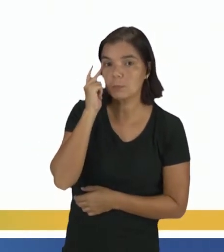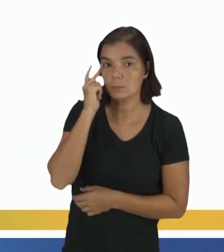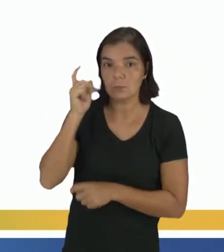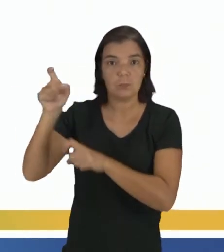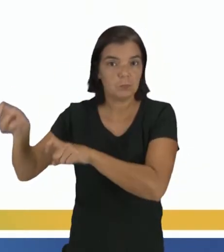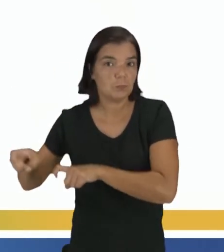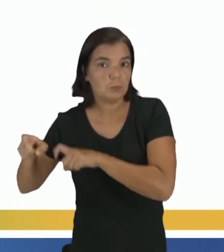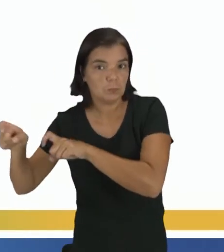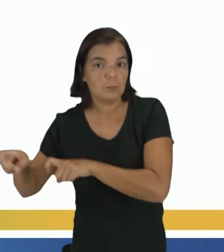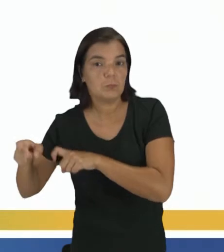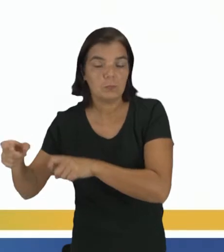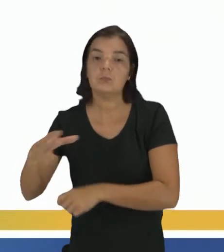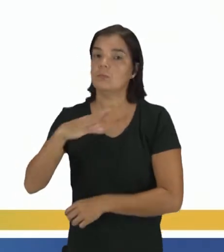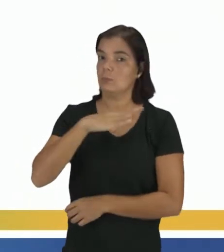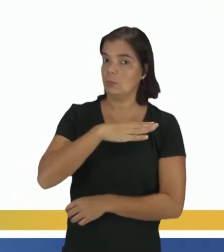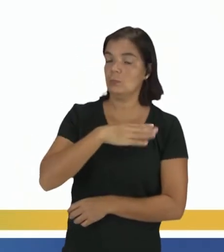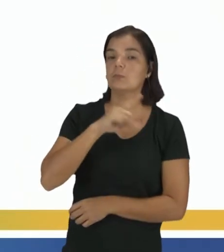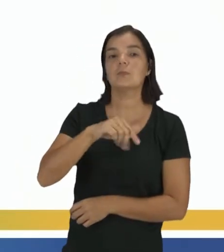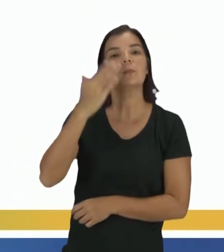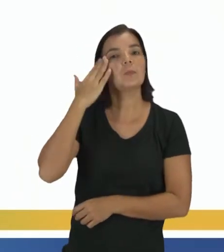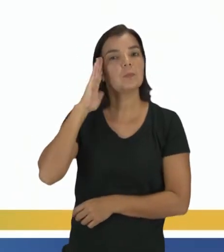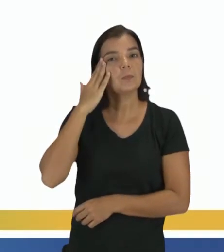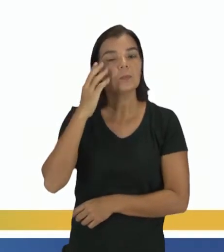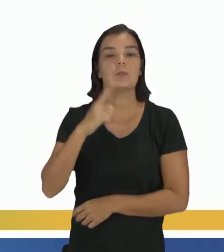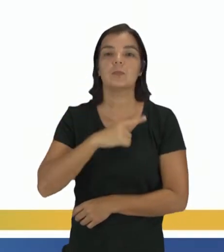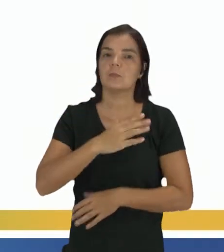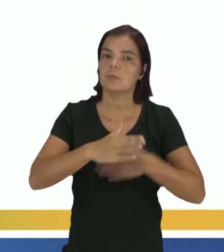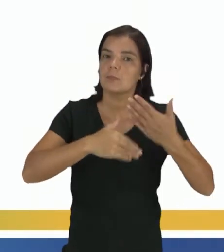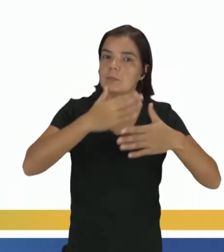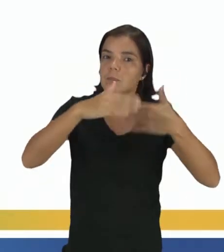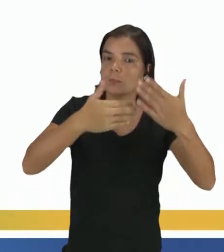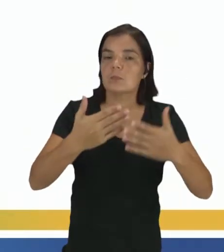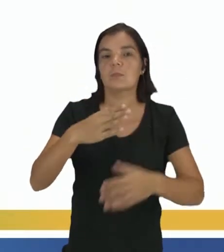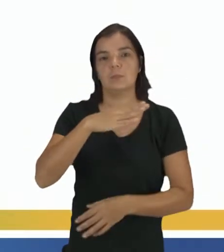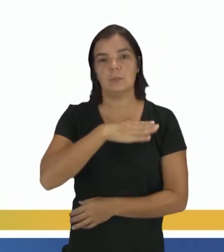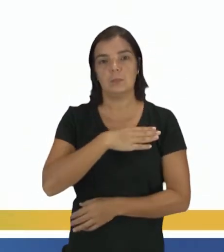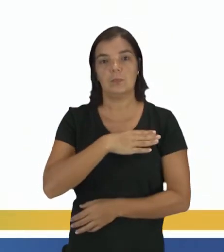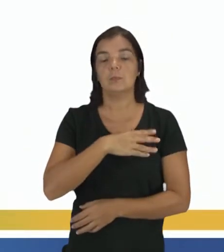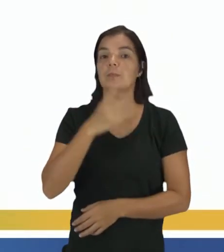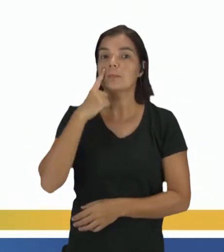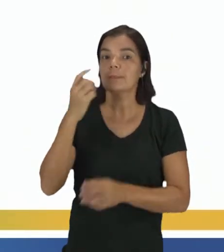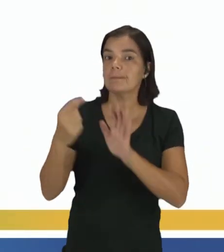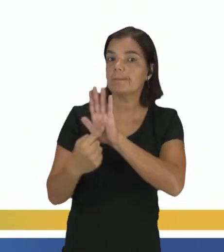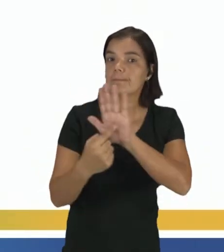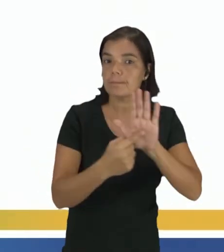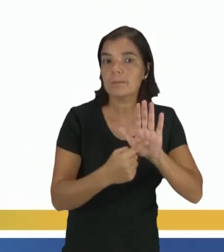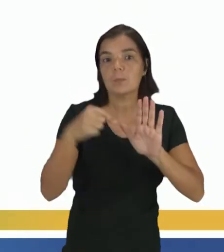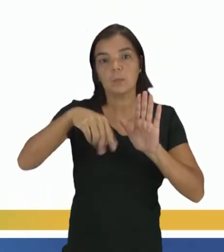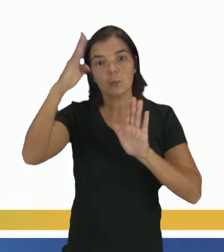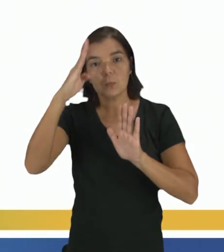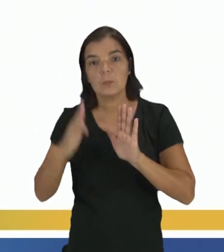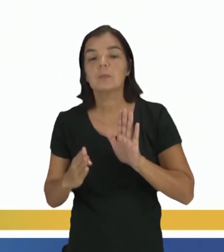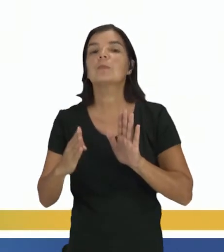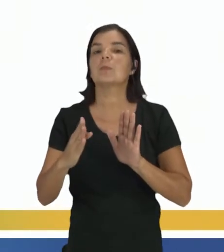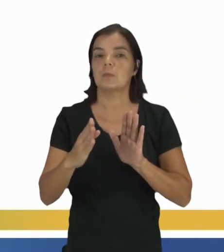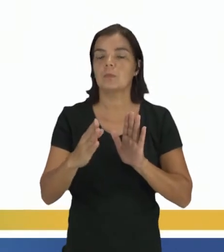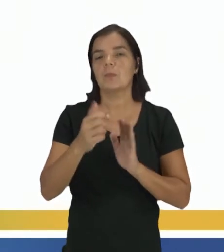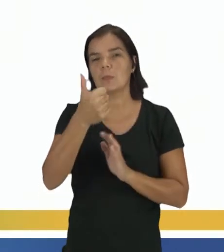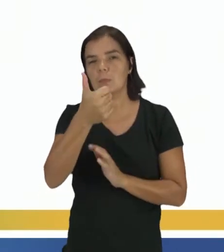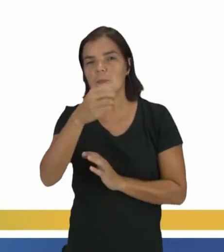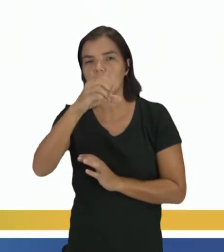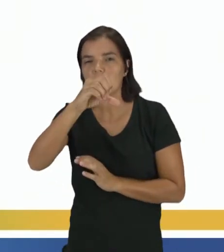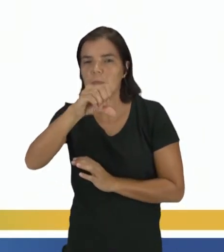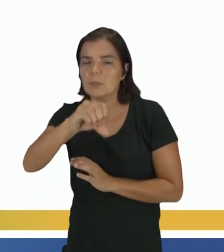no meio rural é a compreensão que nós vamos ter desse crescimento urbano. Cabe salientar o seguinte: no Brasil, por exemplo, até